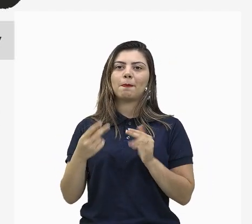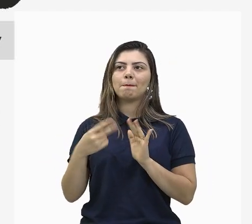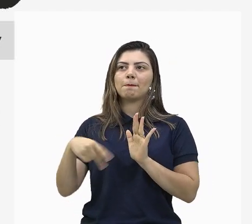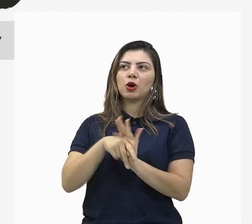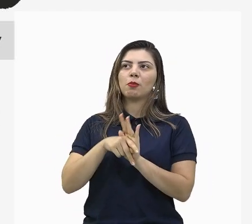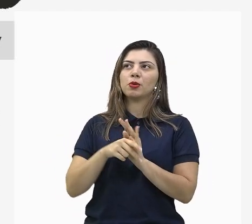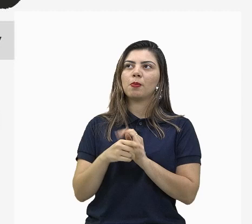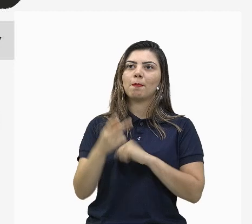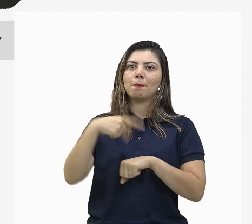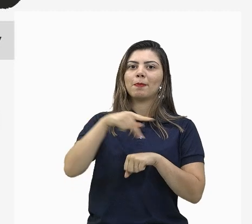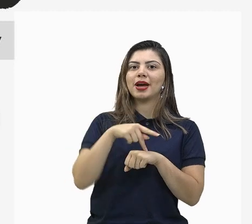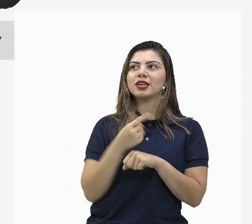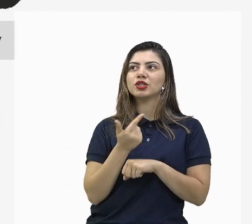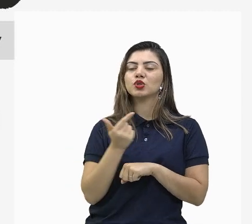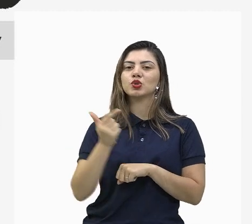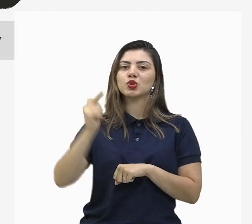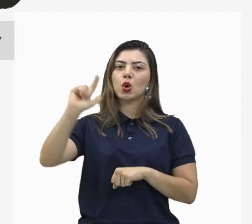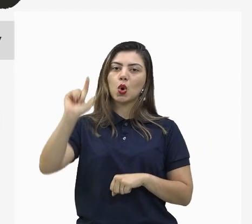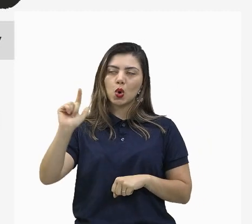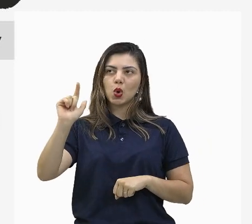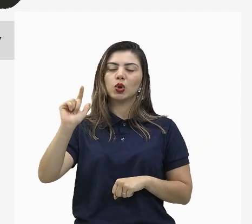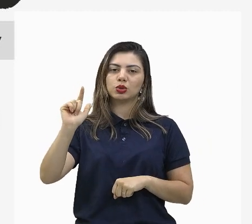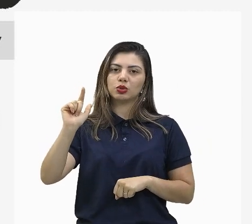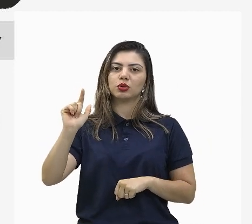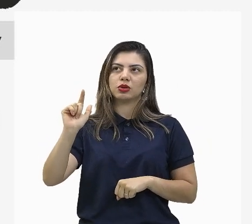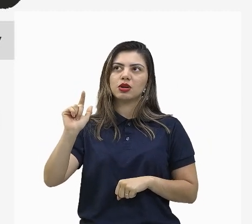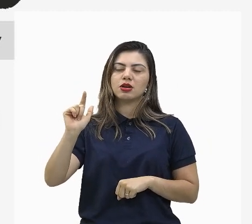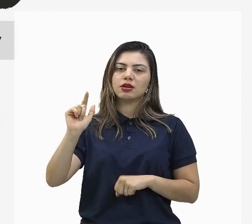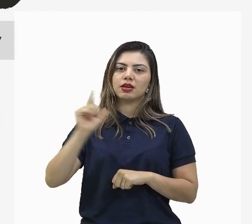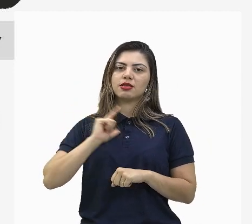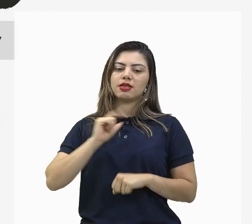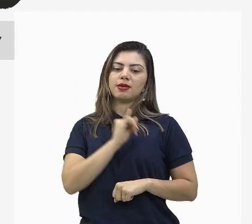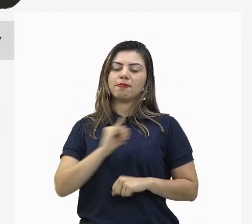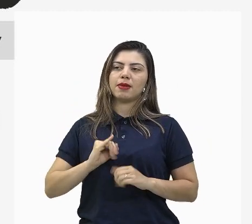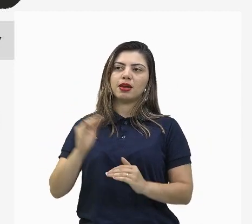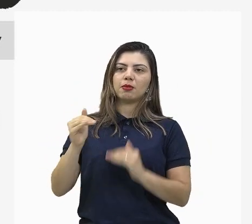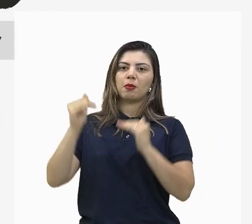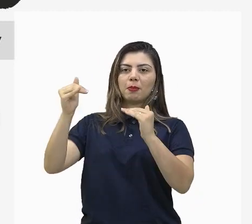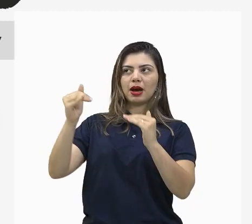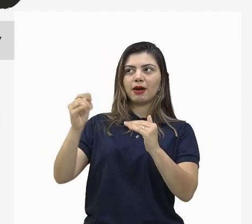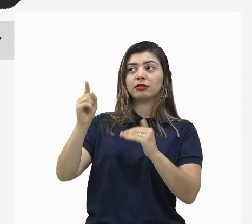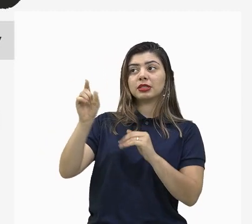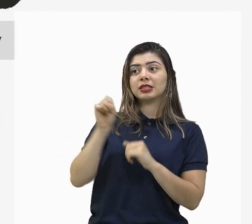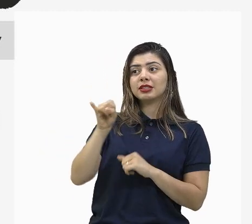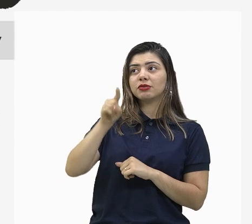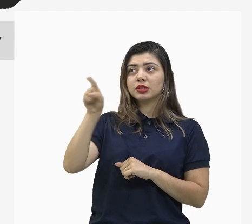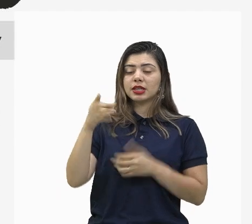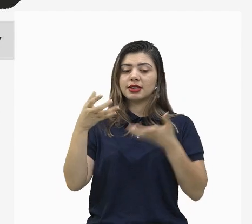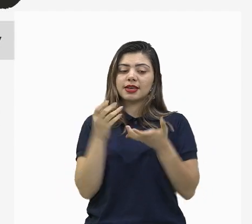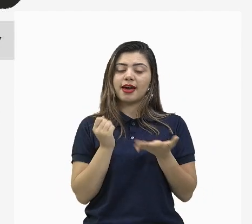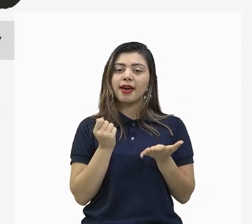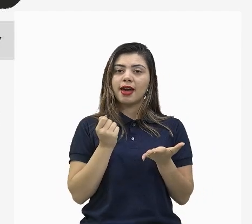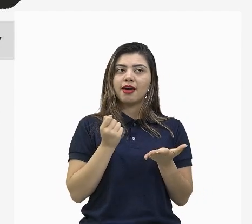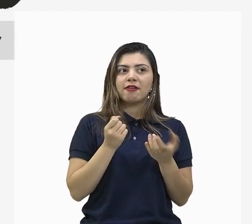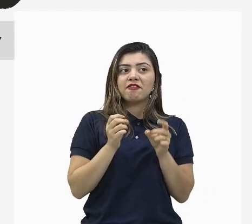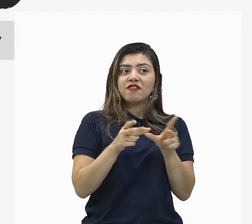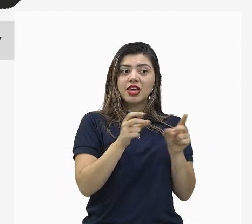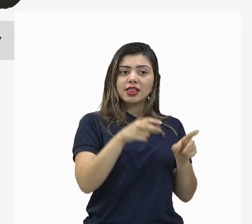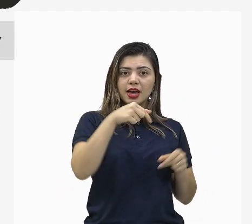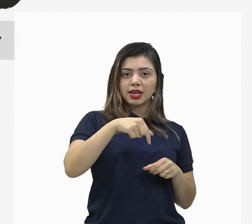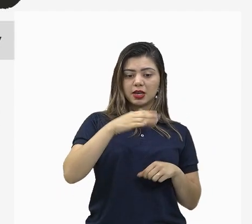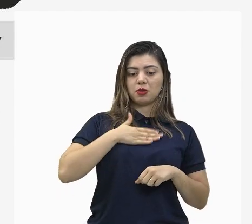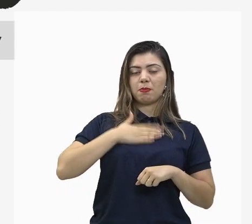especialmente aqueles de outras potências imperialistas. tá? Então, percebam, como eu falei